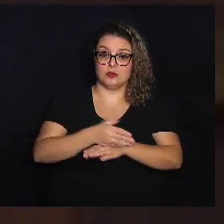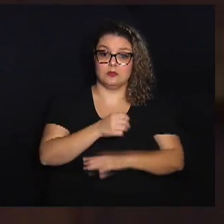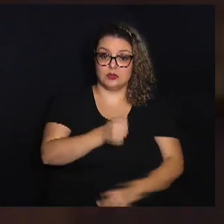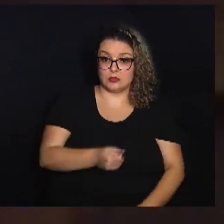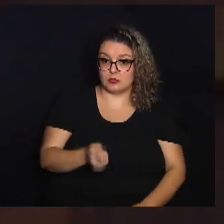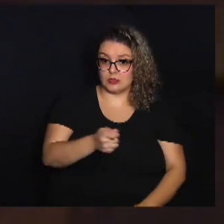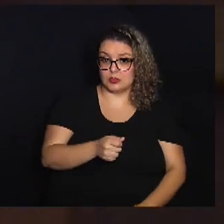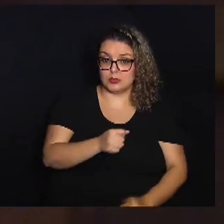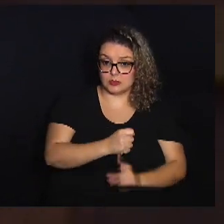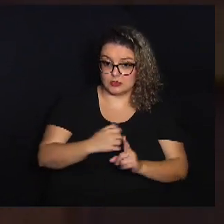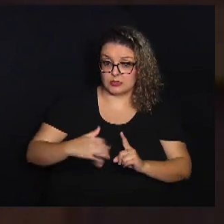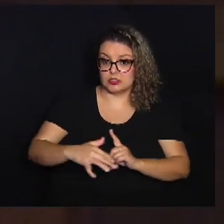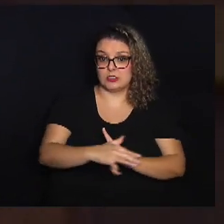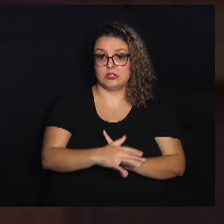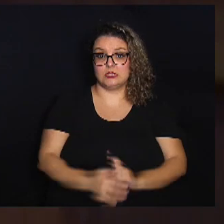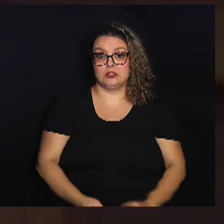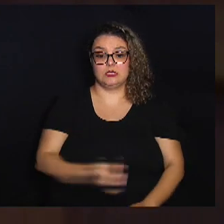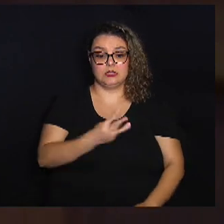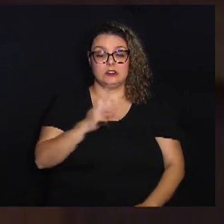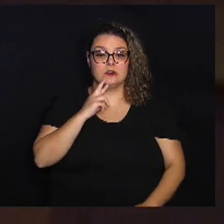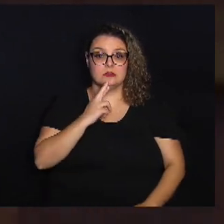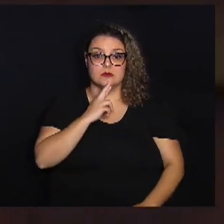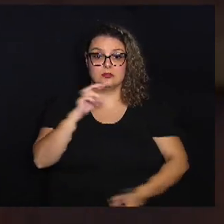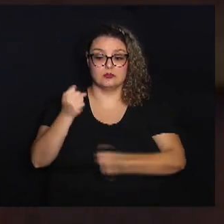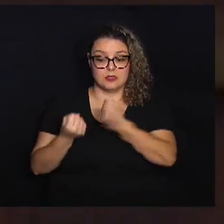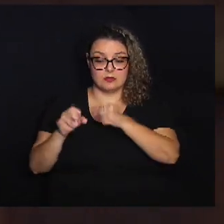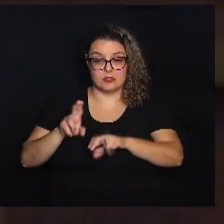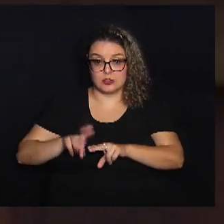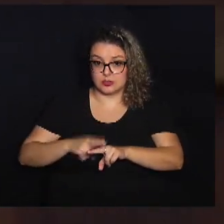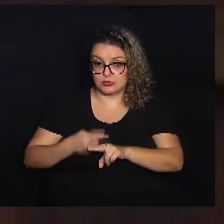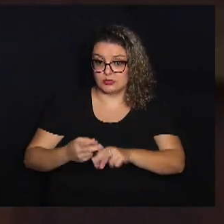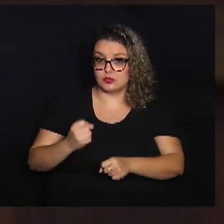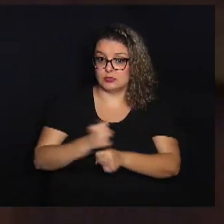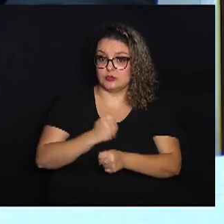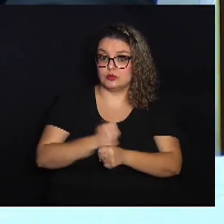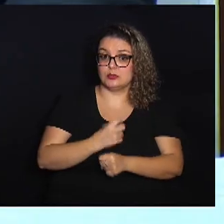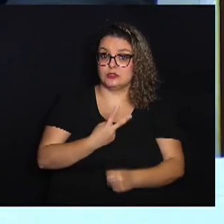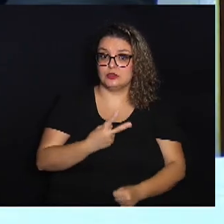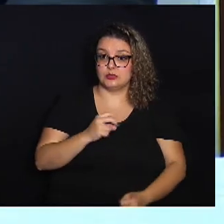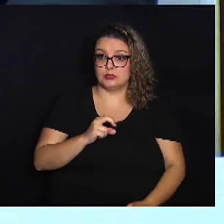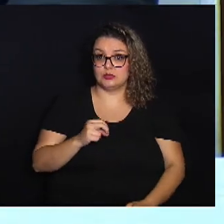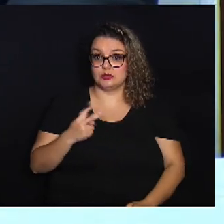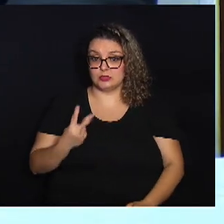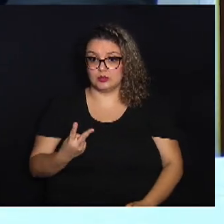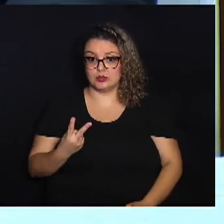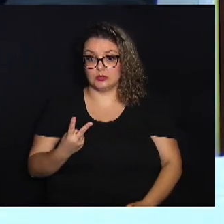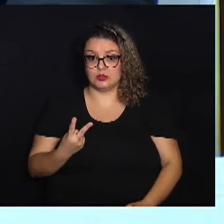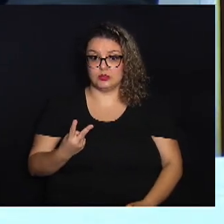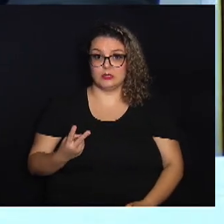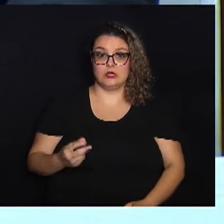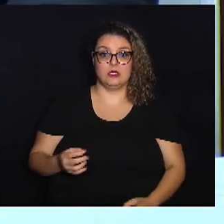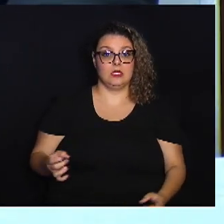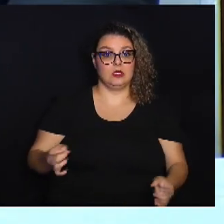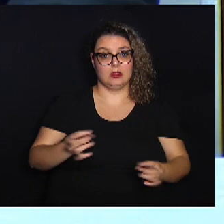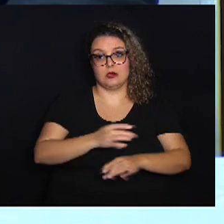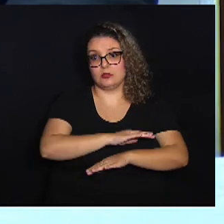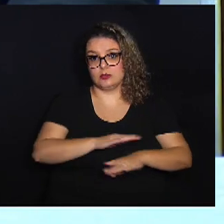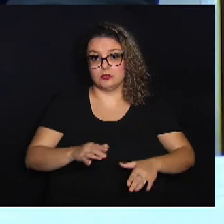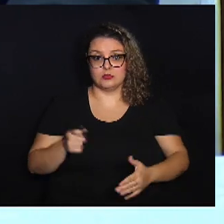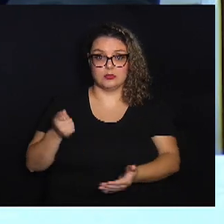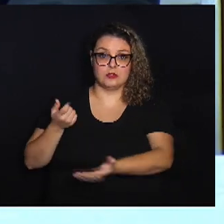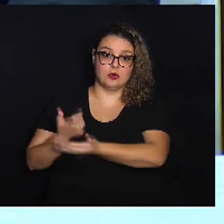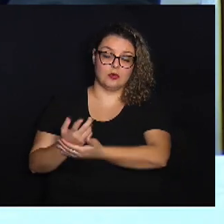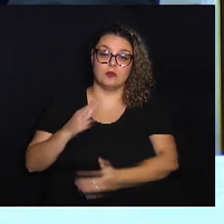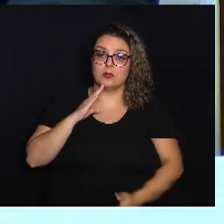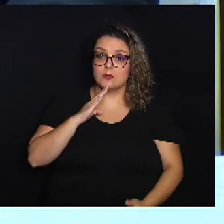3 restaurantes e uma fábrica de chocolates. No ano de 2002, desfez os negócios e adquiriu um bar. No ano